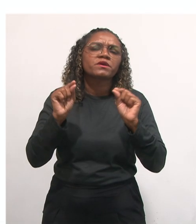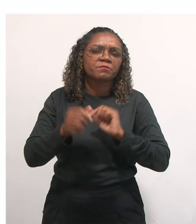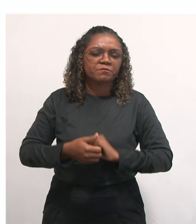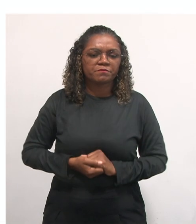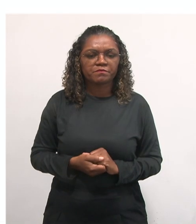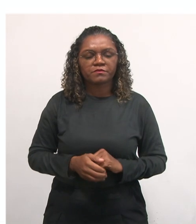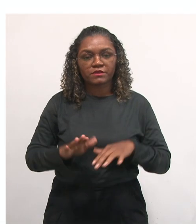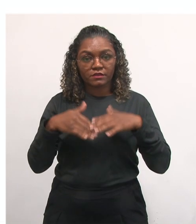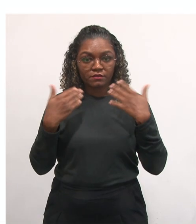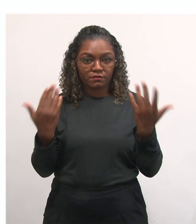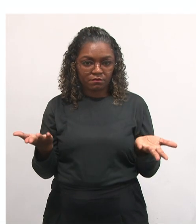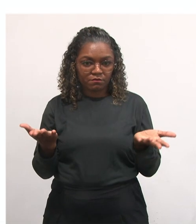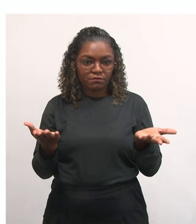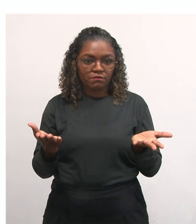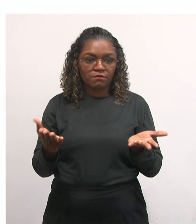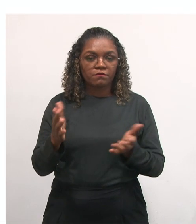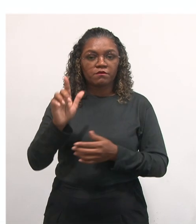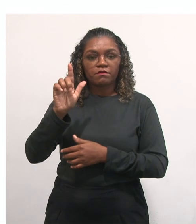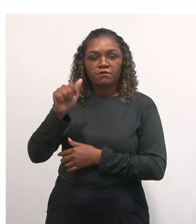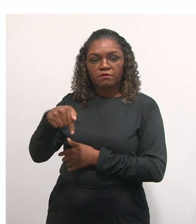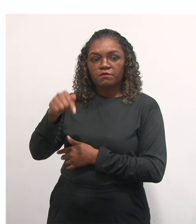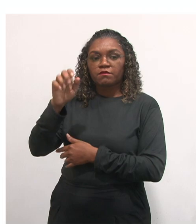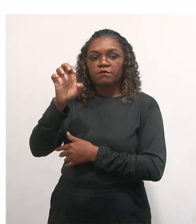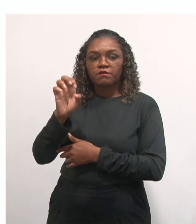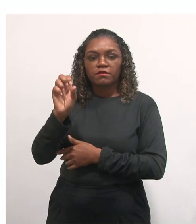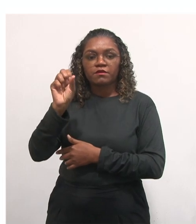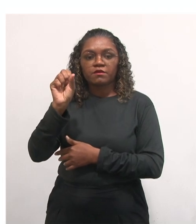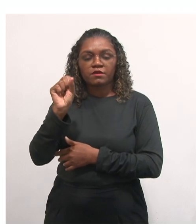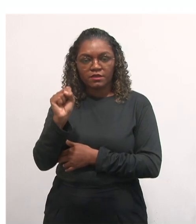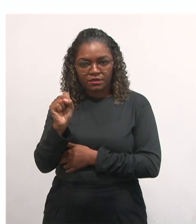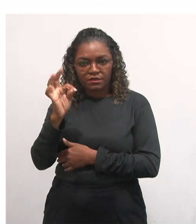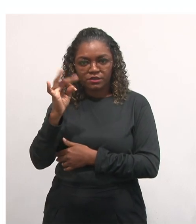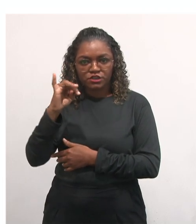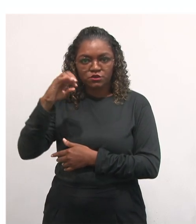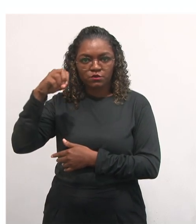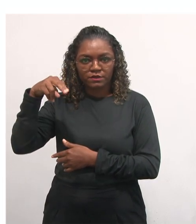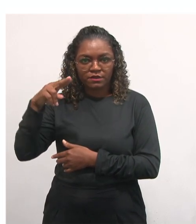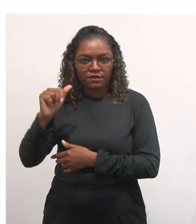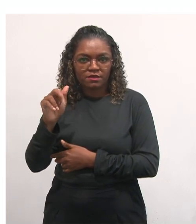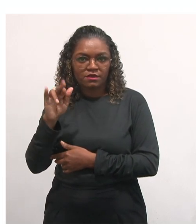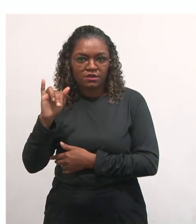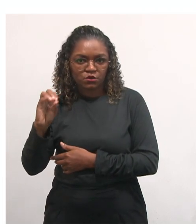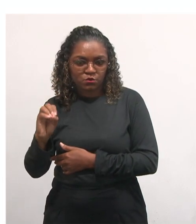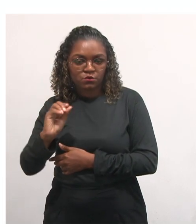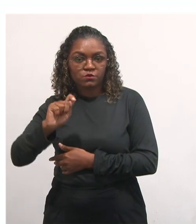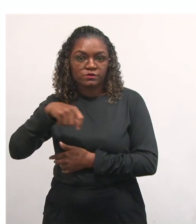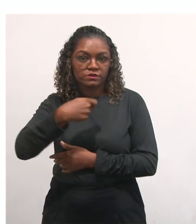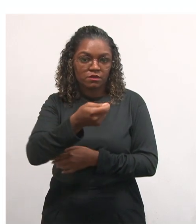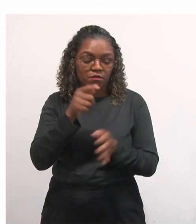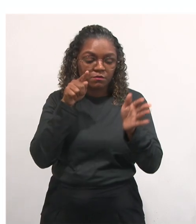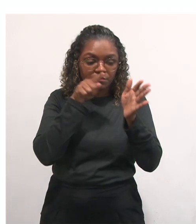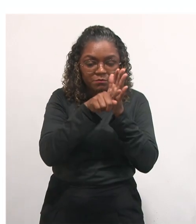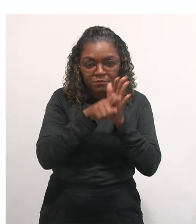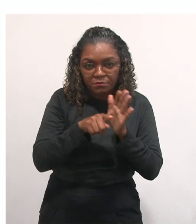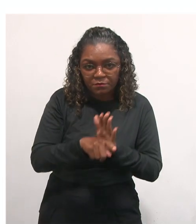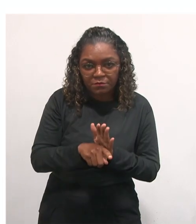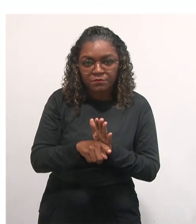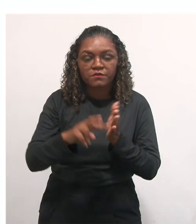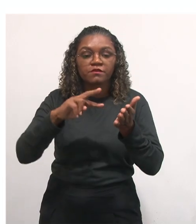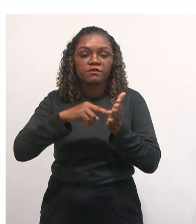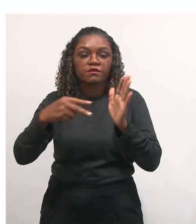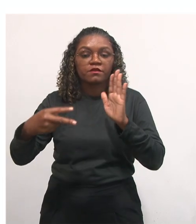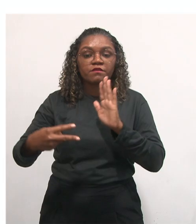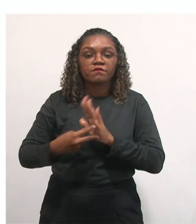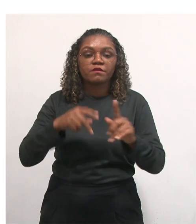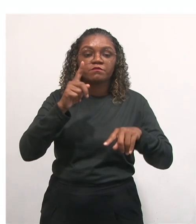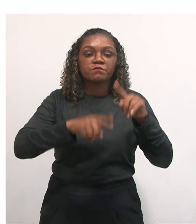Questionário é um instrumento de pesquisa, tá bom? Um instrumento de pesquisa. Essa pesquisa ela pode